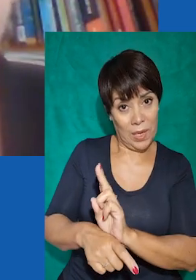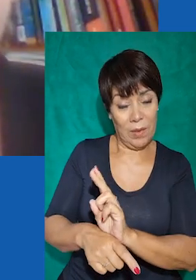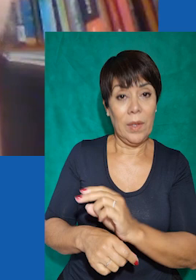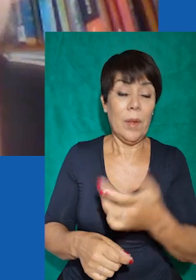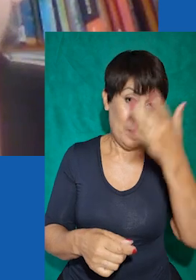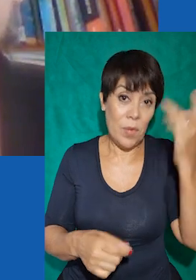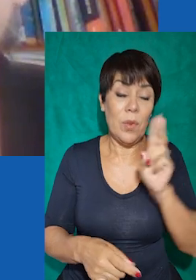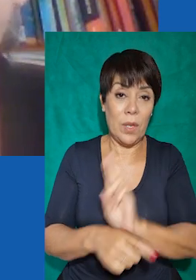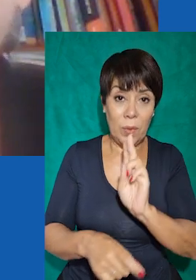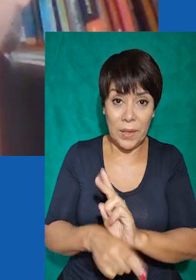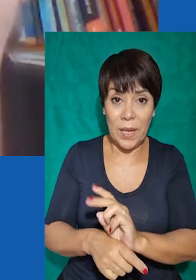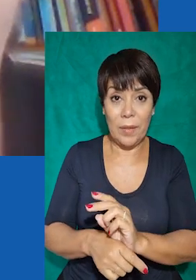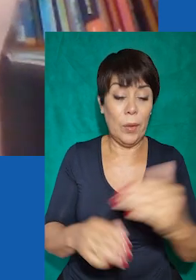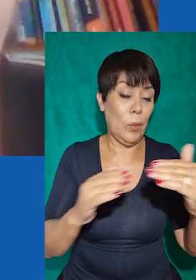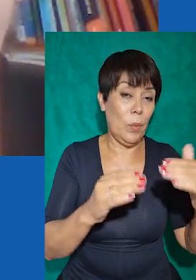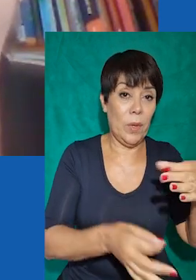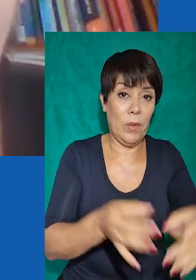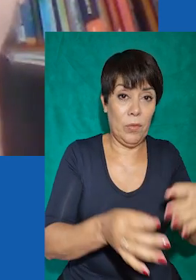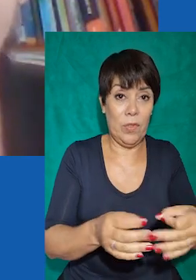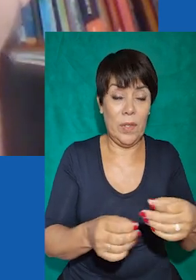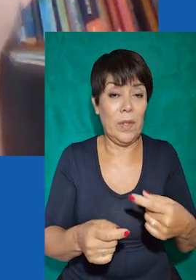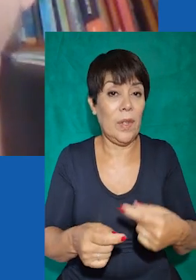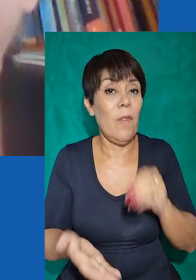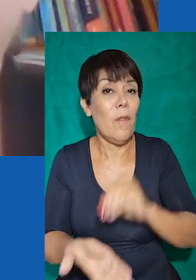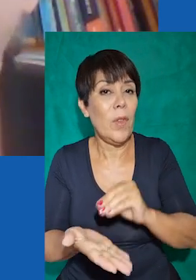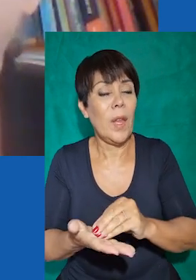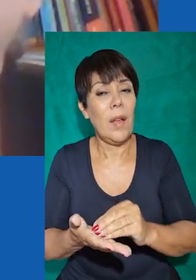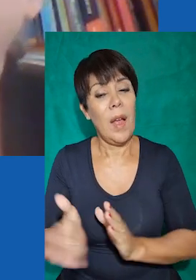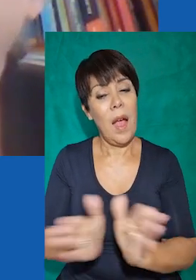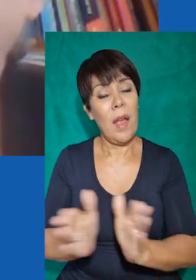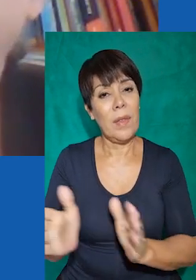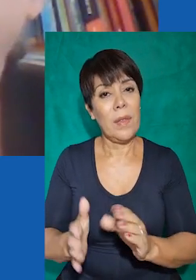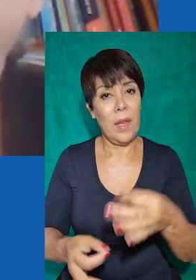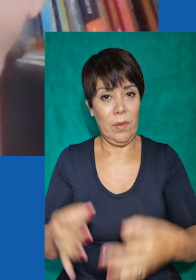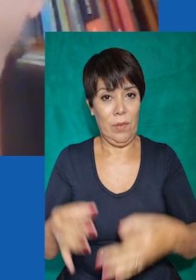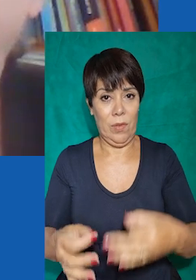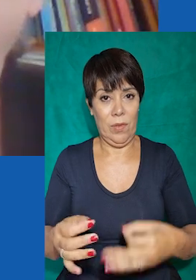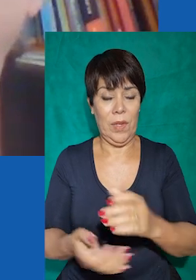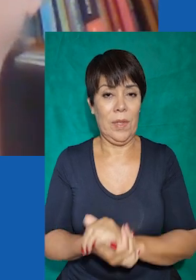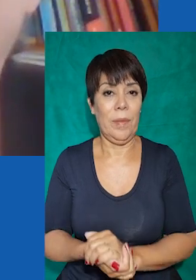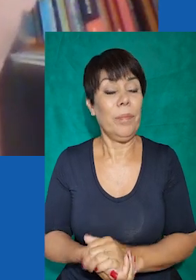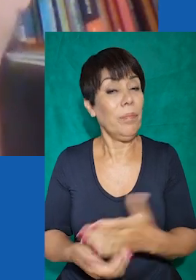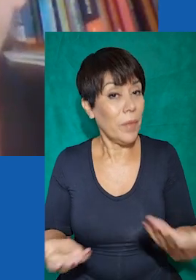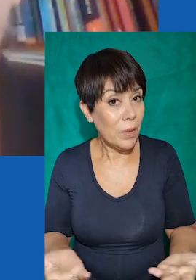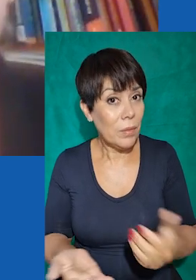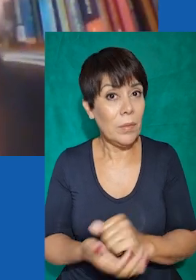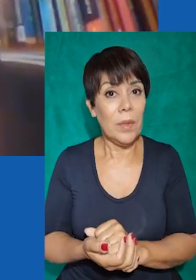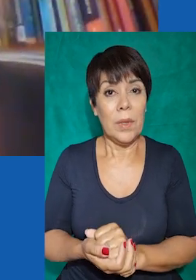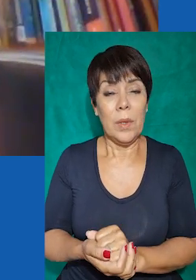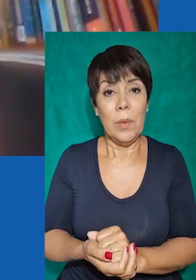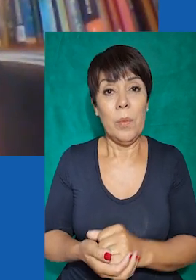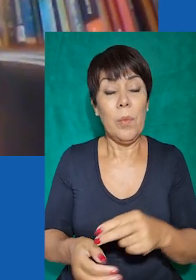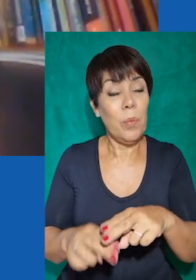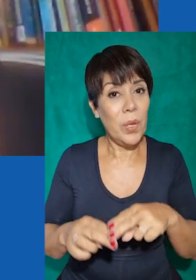vezes, isso significava que eles não tinham acesso à justiça. Então, essas duas condições do esbulho renitente